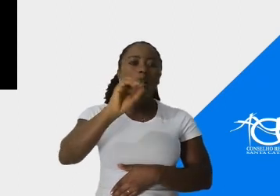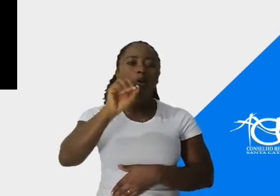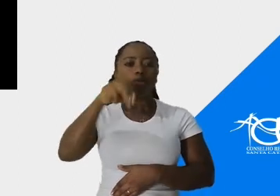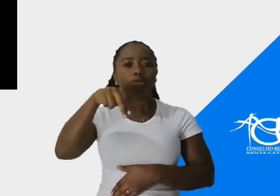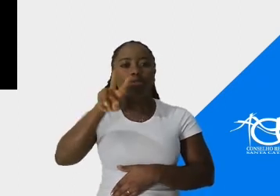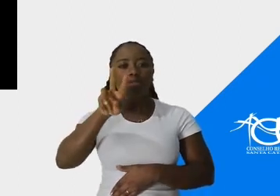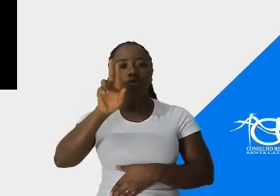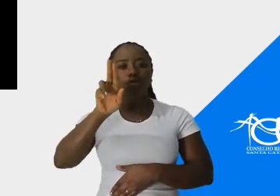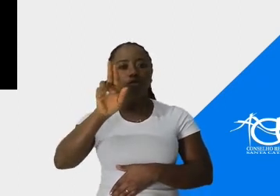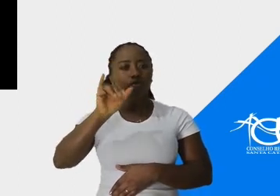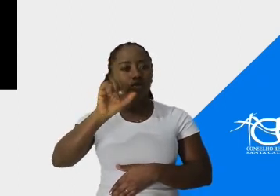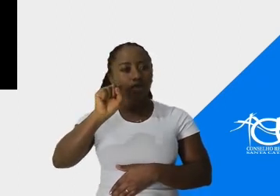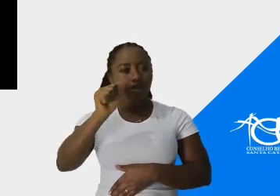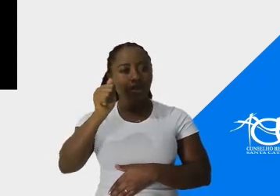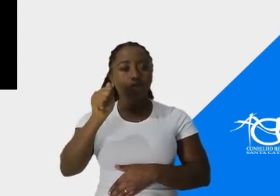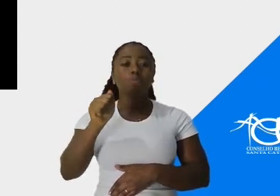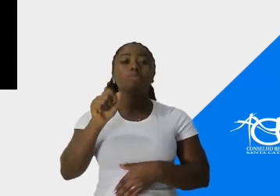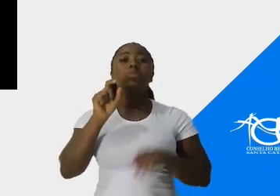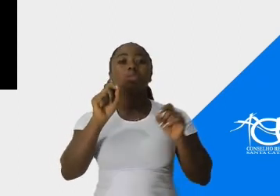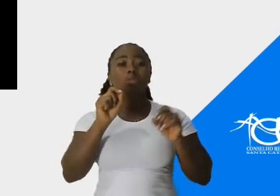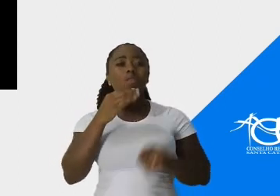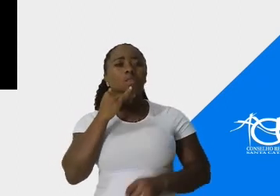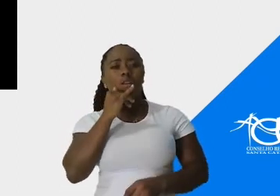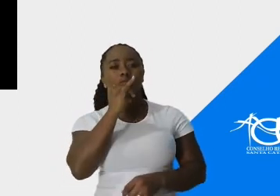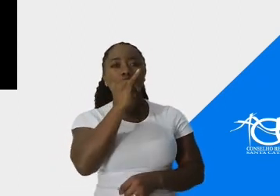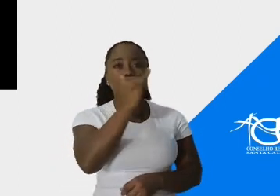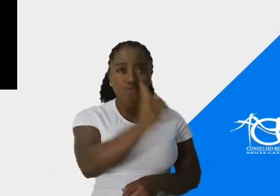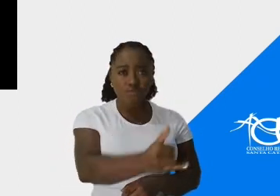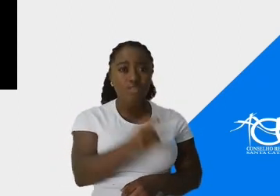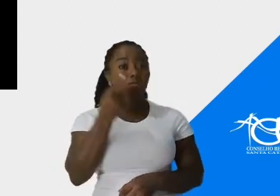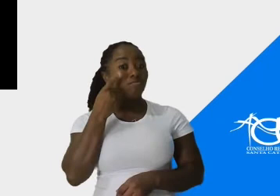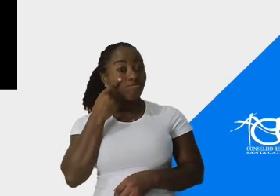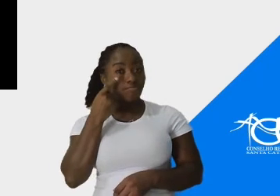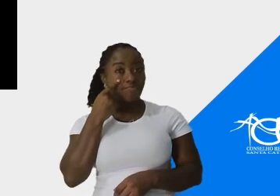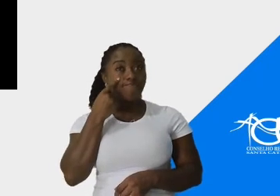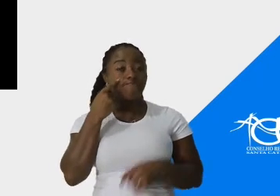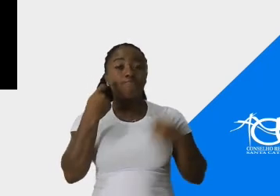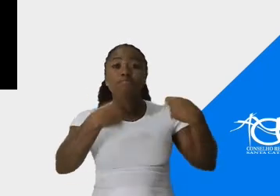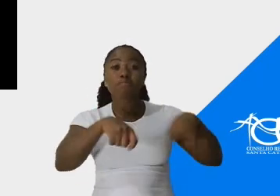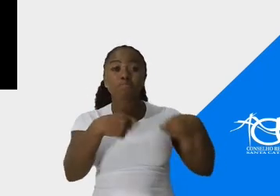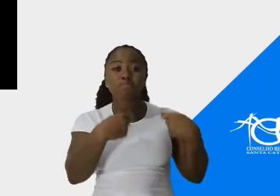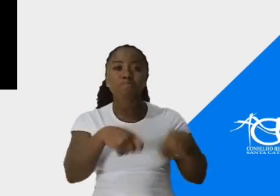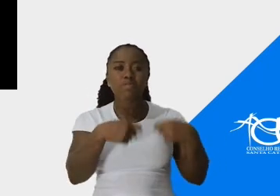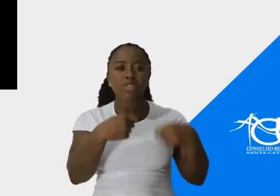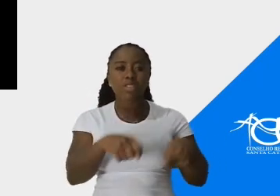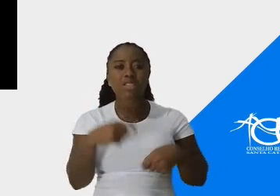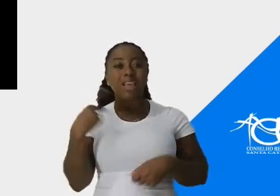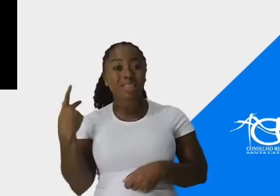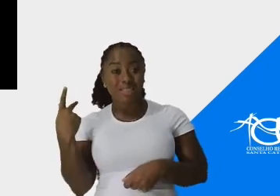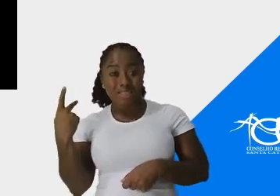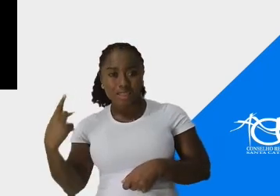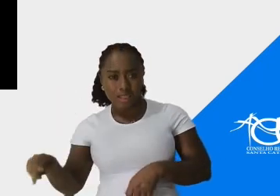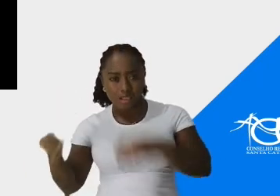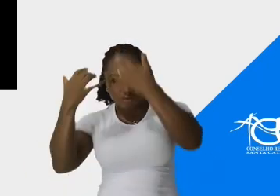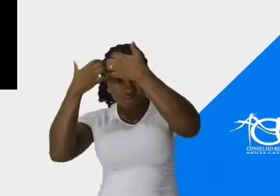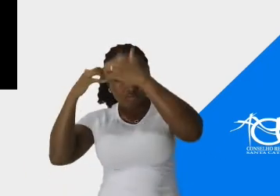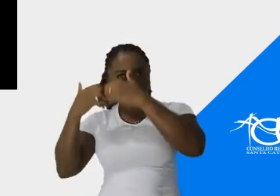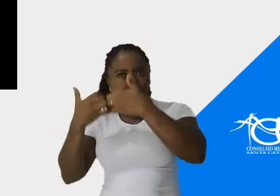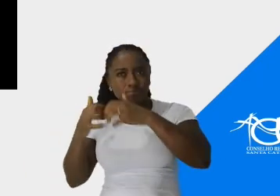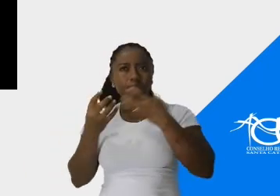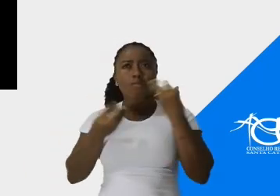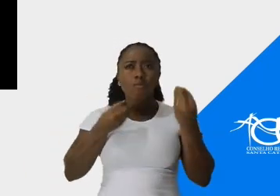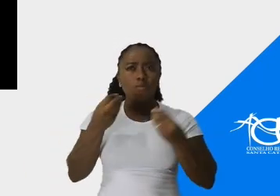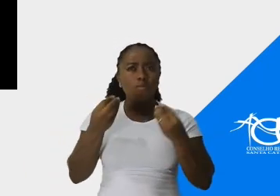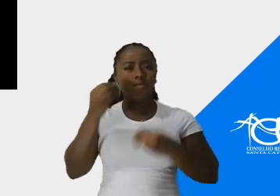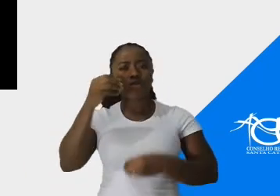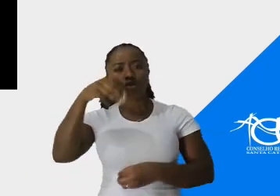aqui é um combo, né? Então, o cara não basta ter um tumor cerebral, ele também vai ter um quadro epilético associado, entre outros